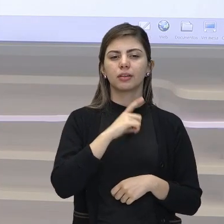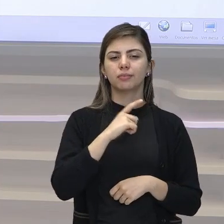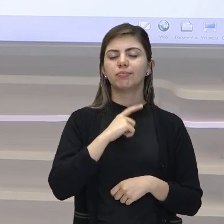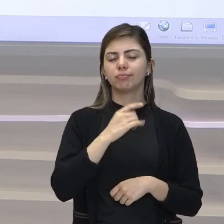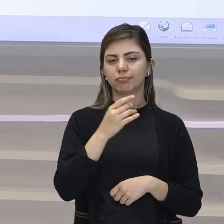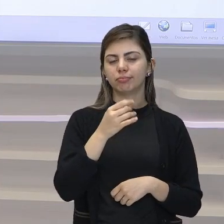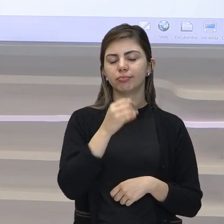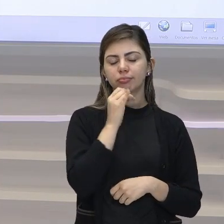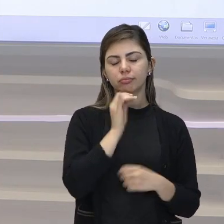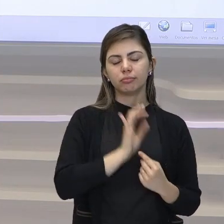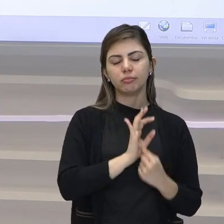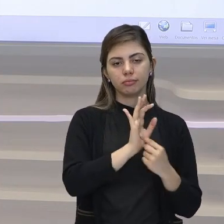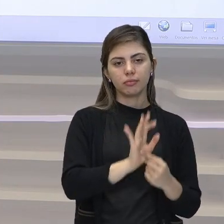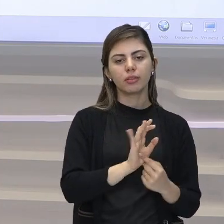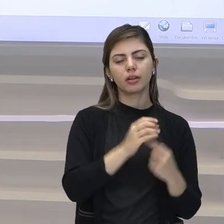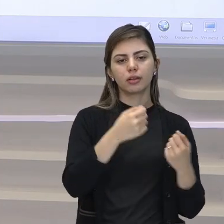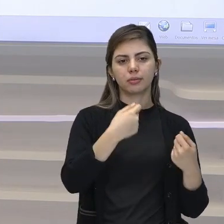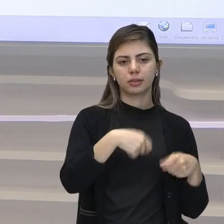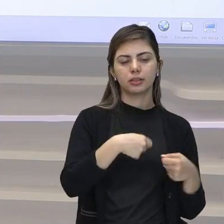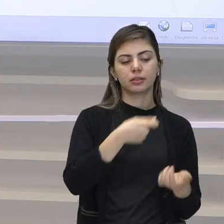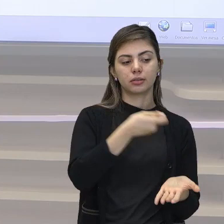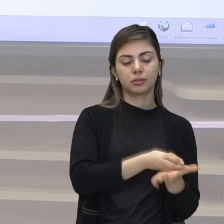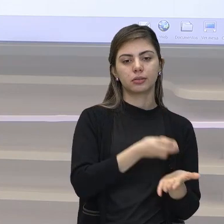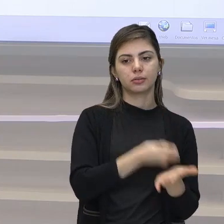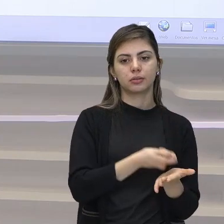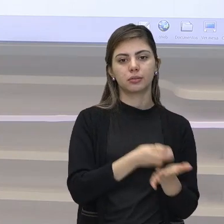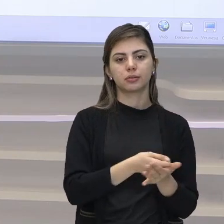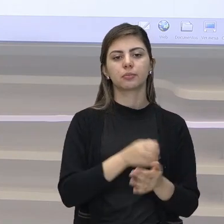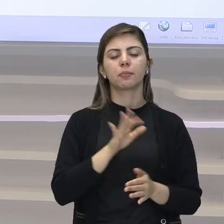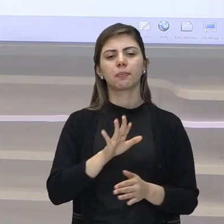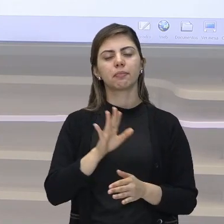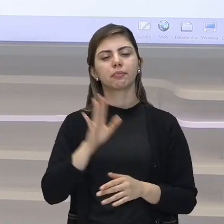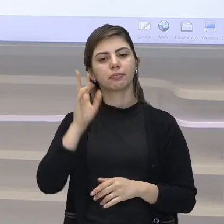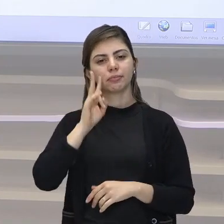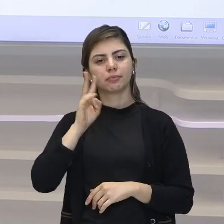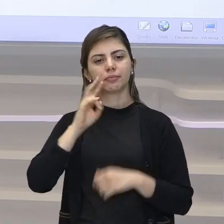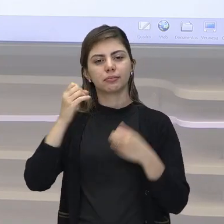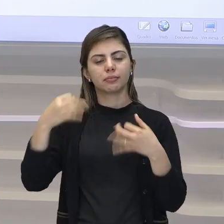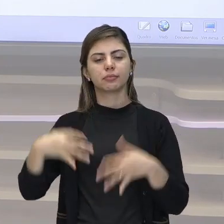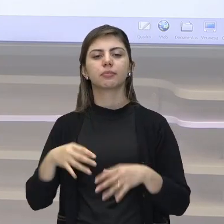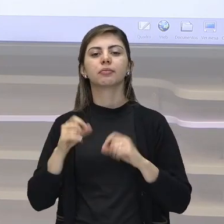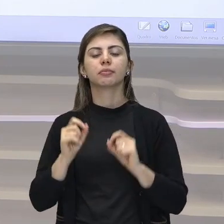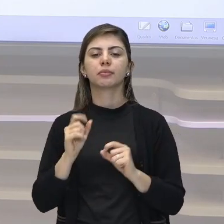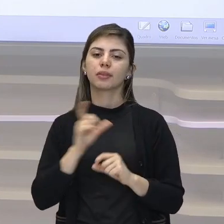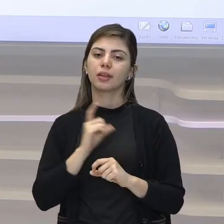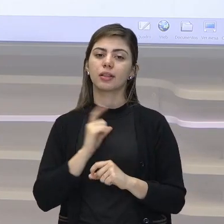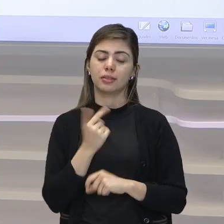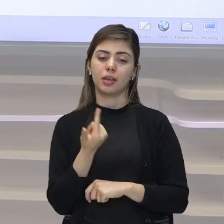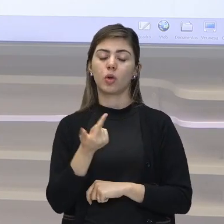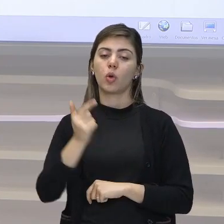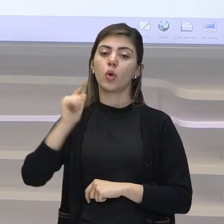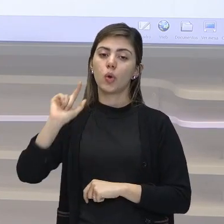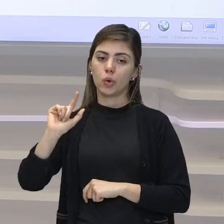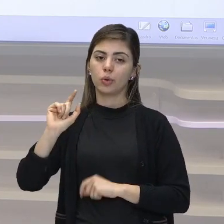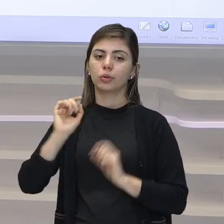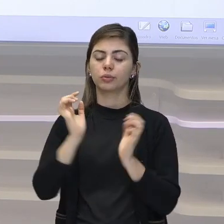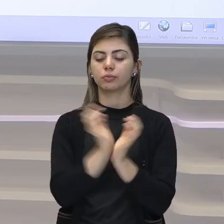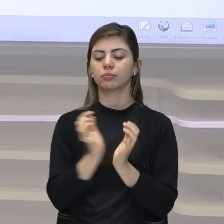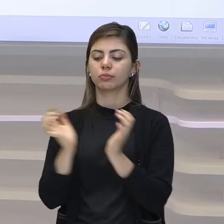exemplo de mutualismo obrigatório, mas como eu falei para vocês, nós também temos o mutualismo que